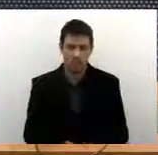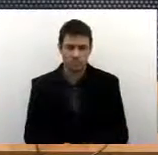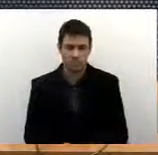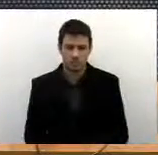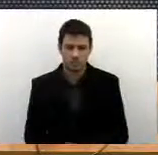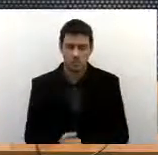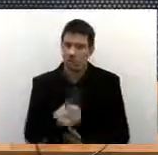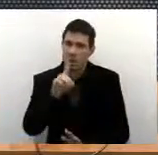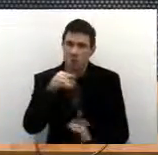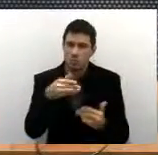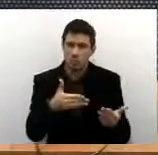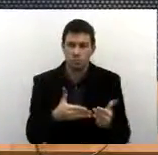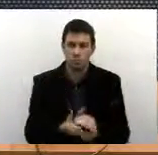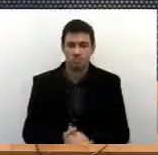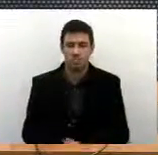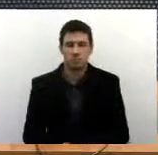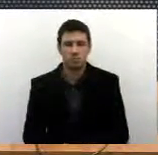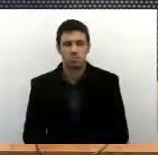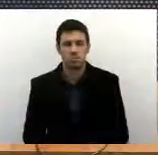É isso aí.